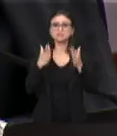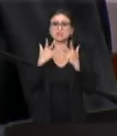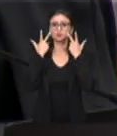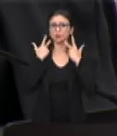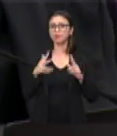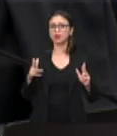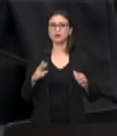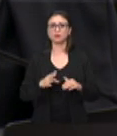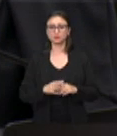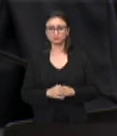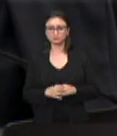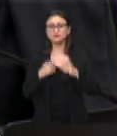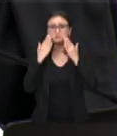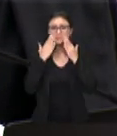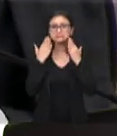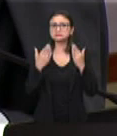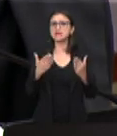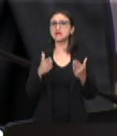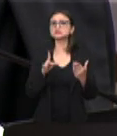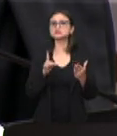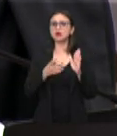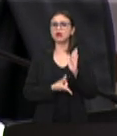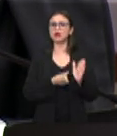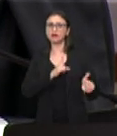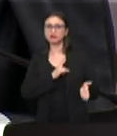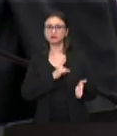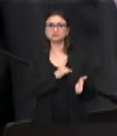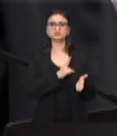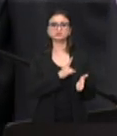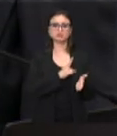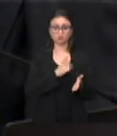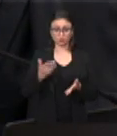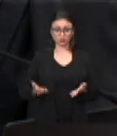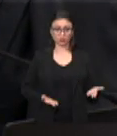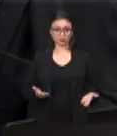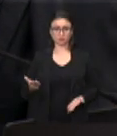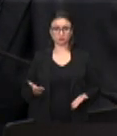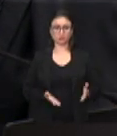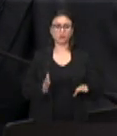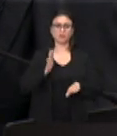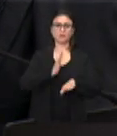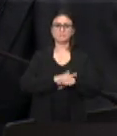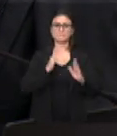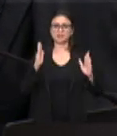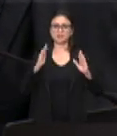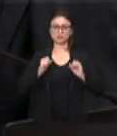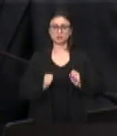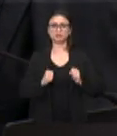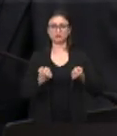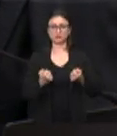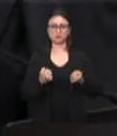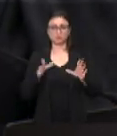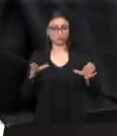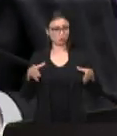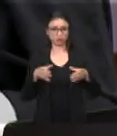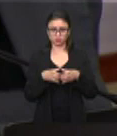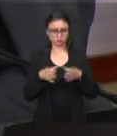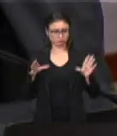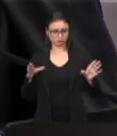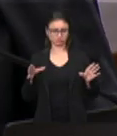normalmente. Apresentavam, inclusive, antes do colaborador. O prazo para a defesa era conjunto. Sim.